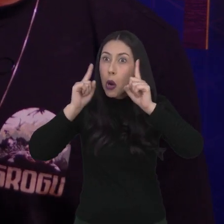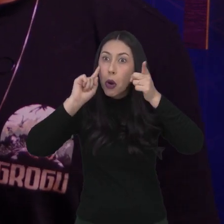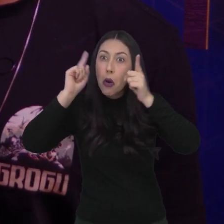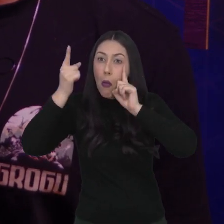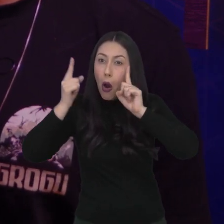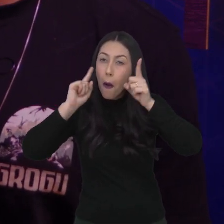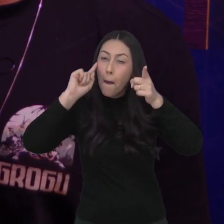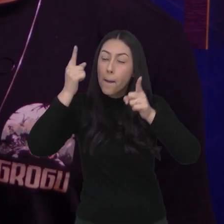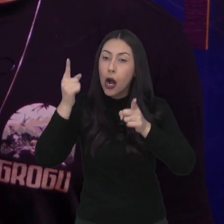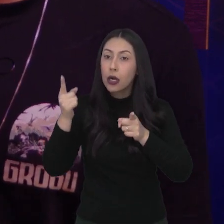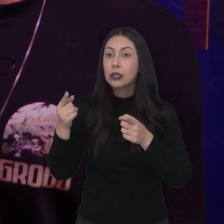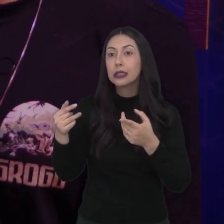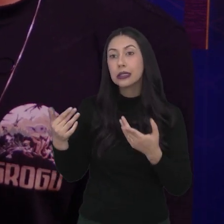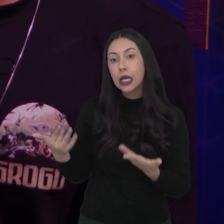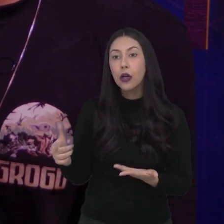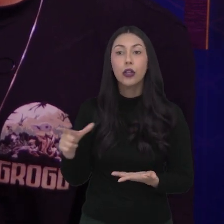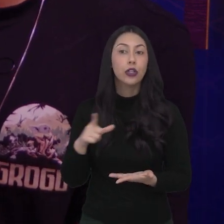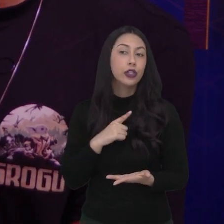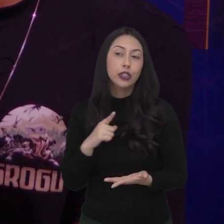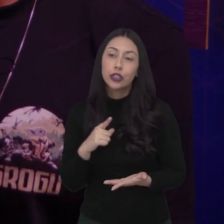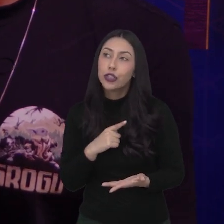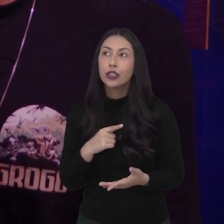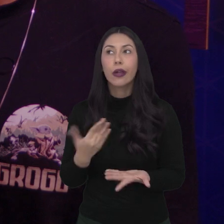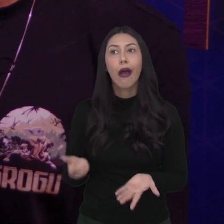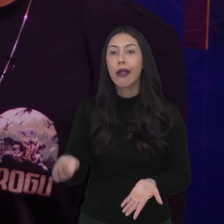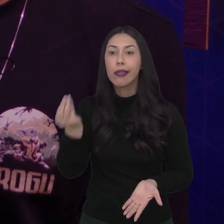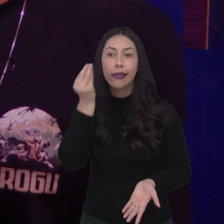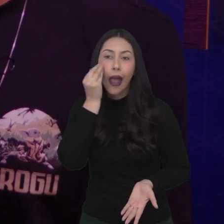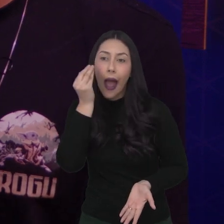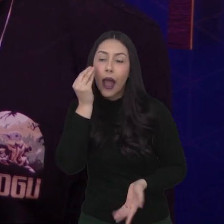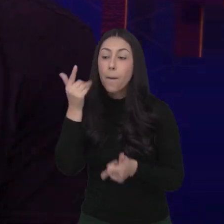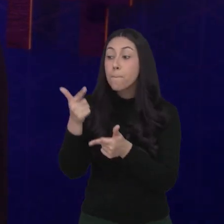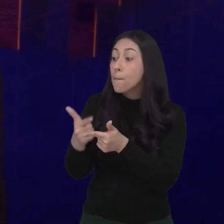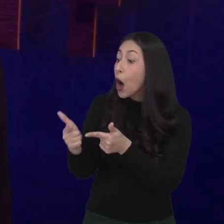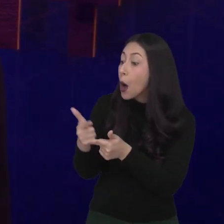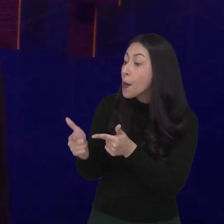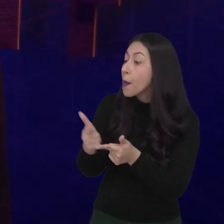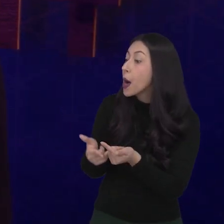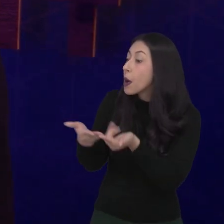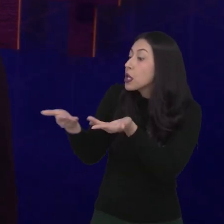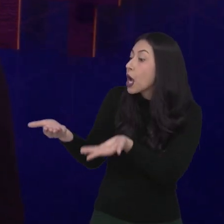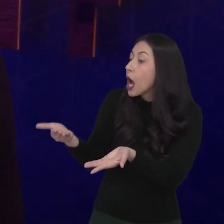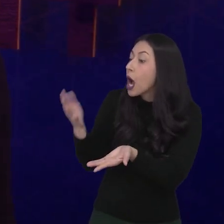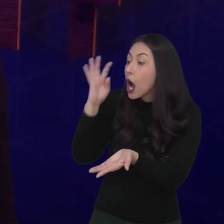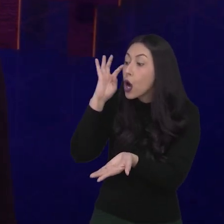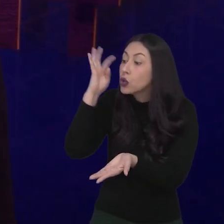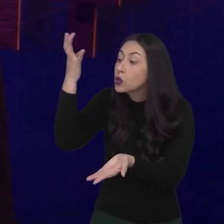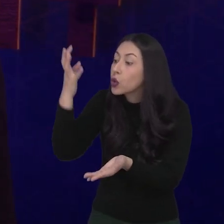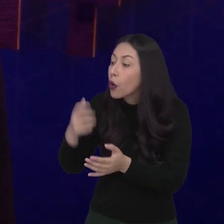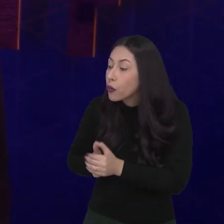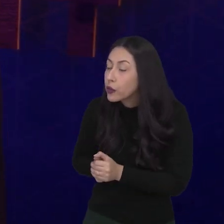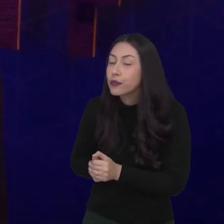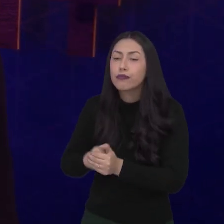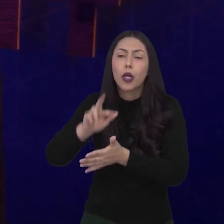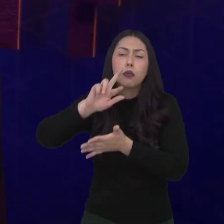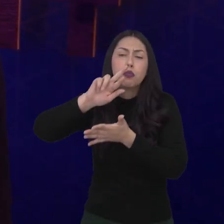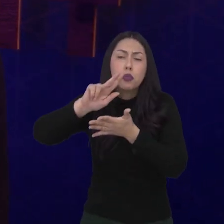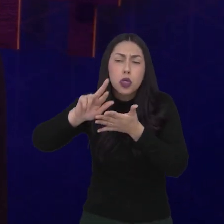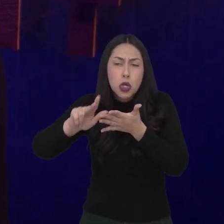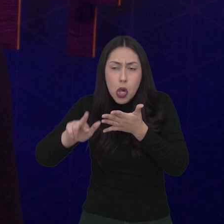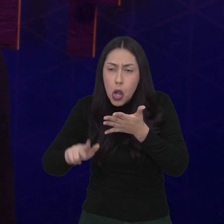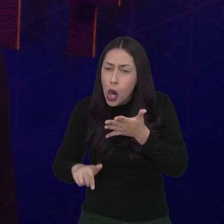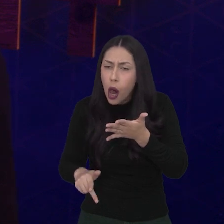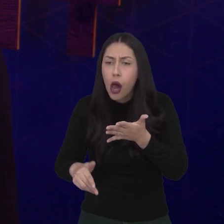criatividade. Então, assim, eles passaram por várias situações de resolução de problemas,